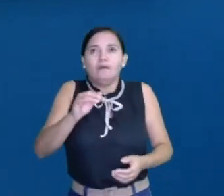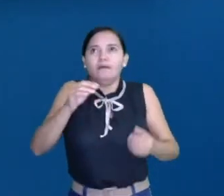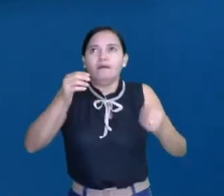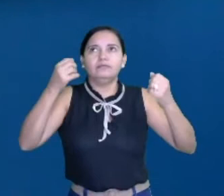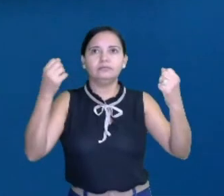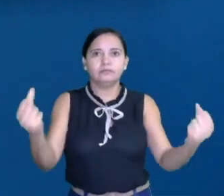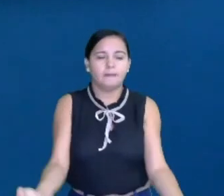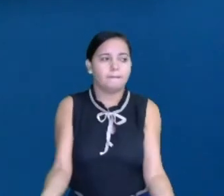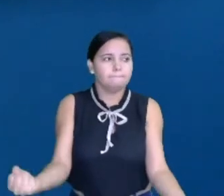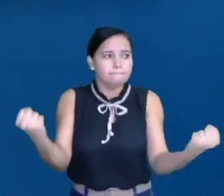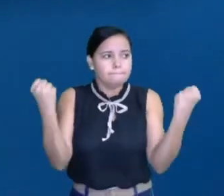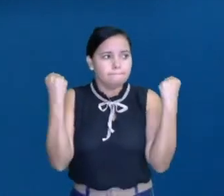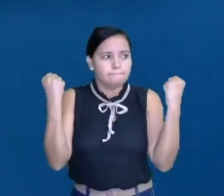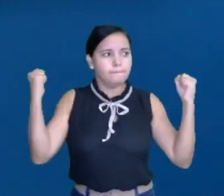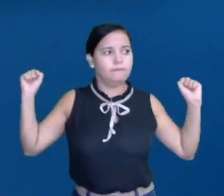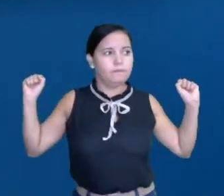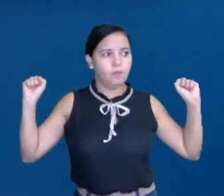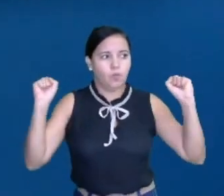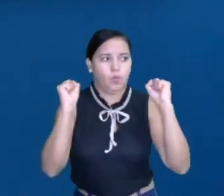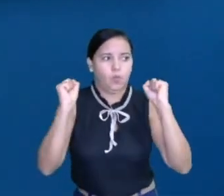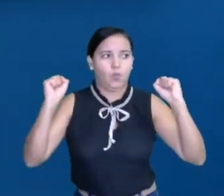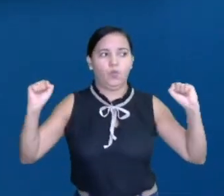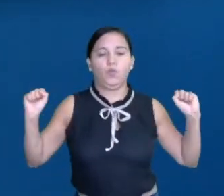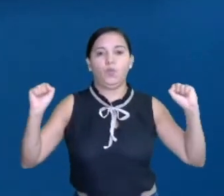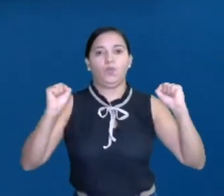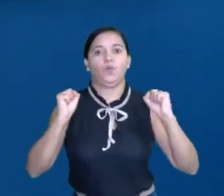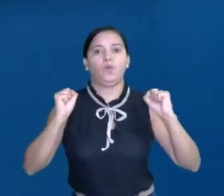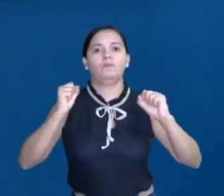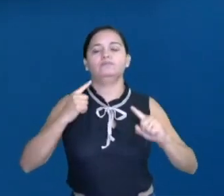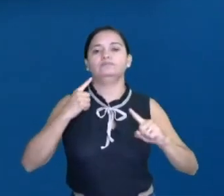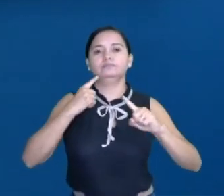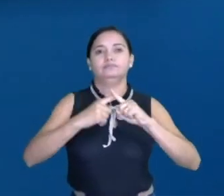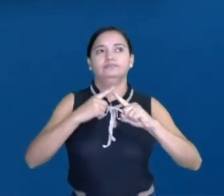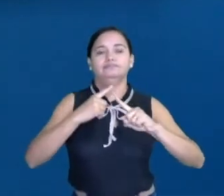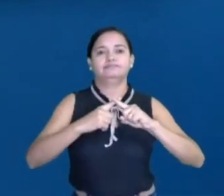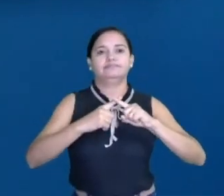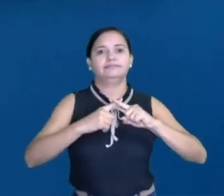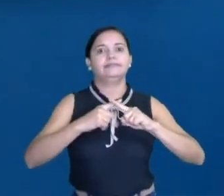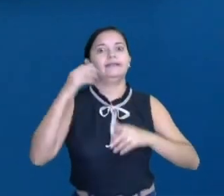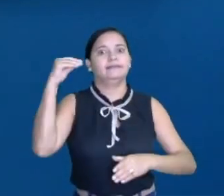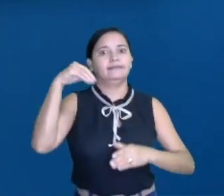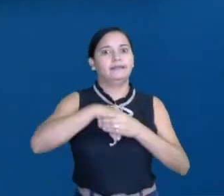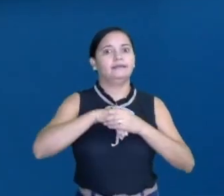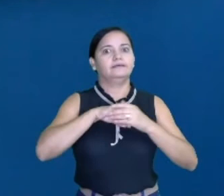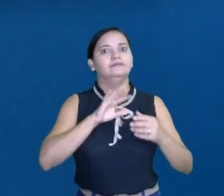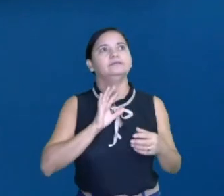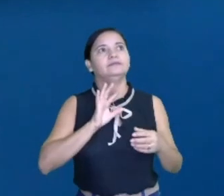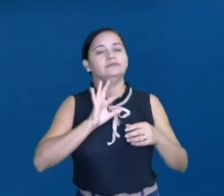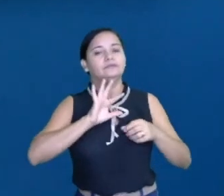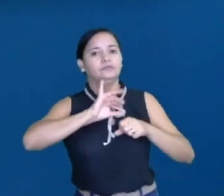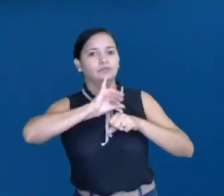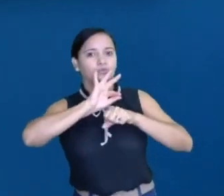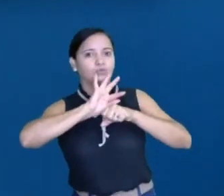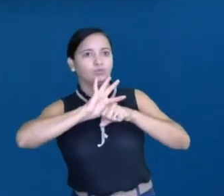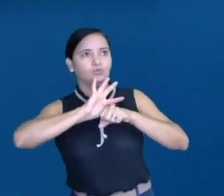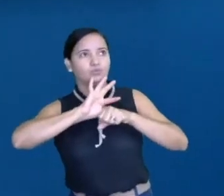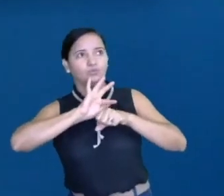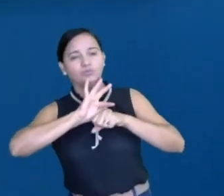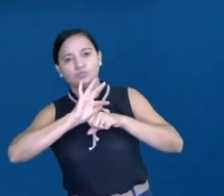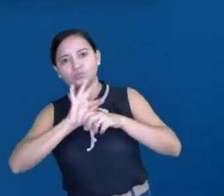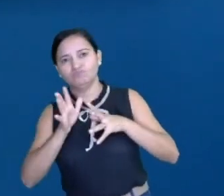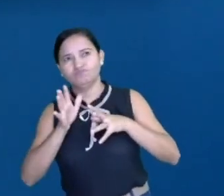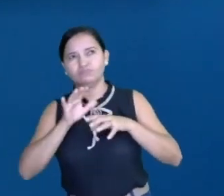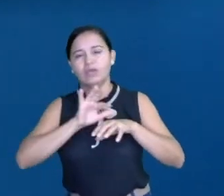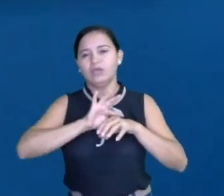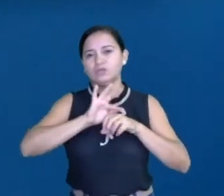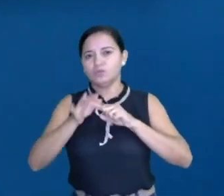malhar, ela ocorre devido à produção de uma substância chamada ácido lático. Porque quando estamos